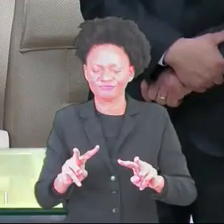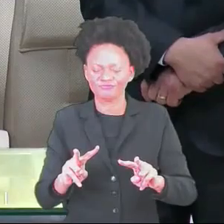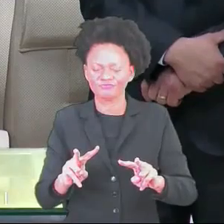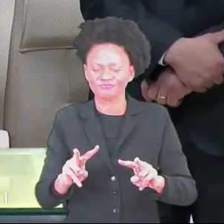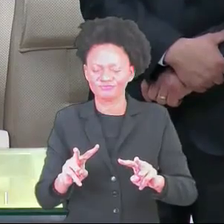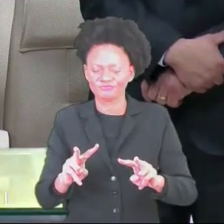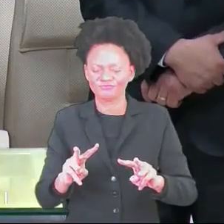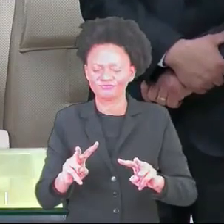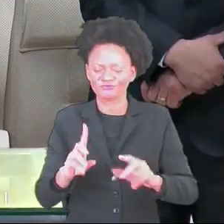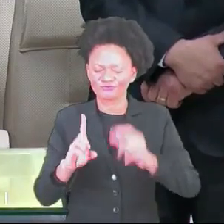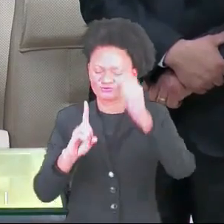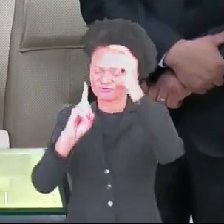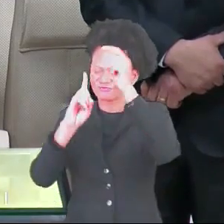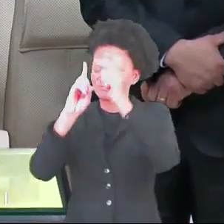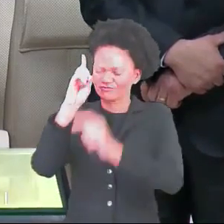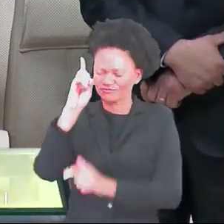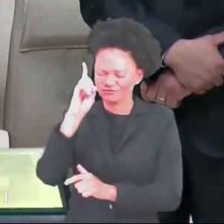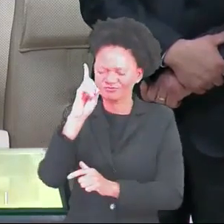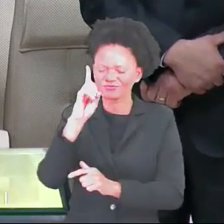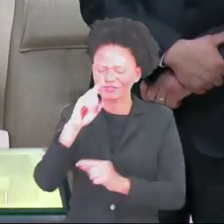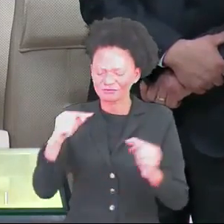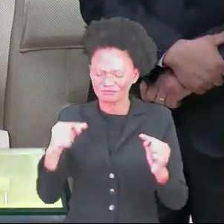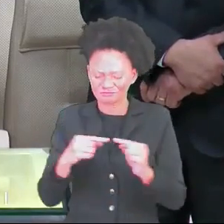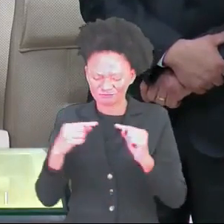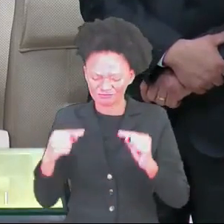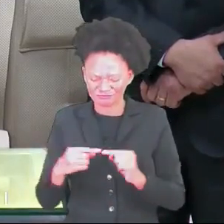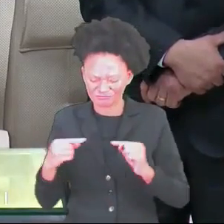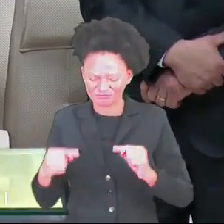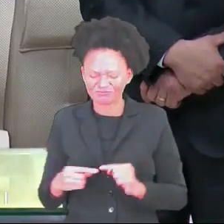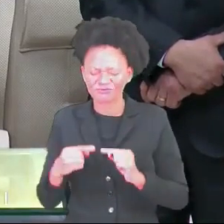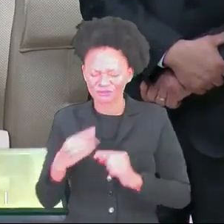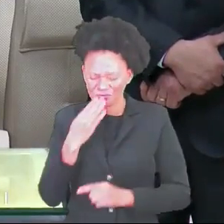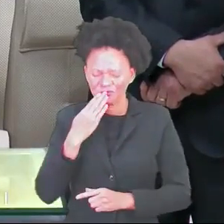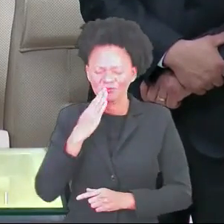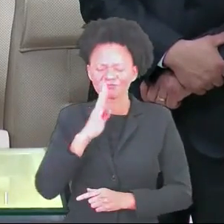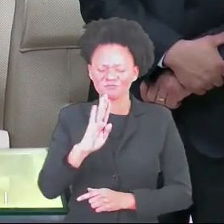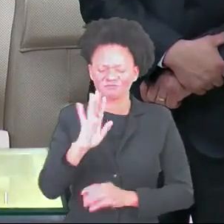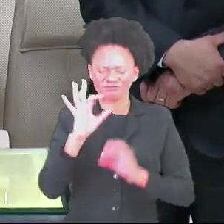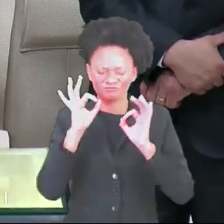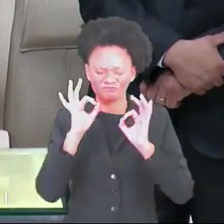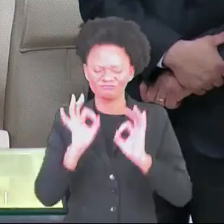que eu sou Deus para cumprir as minhas promessas.